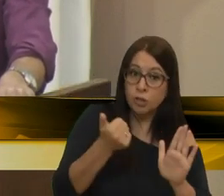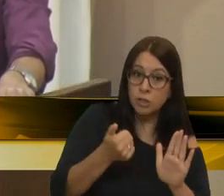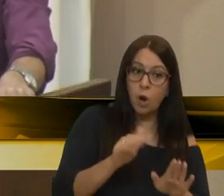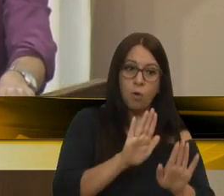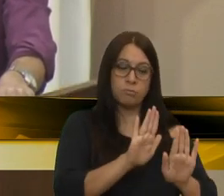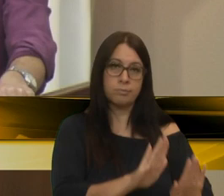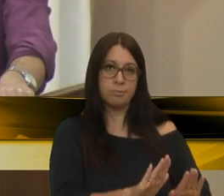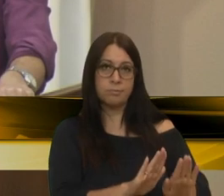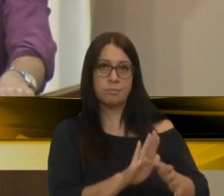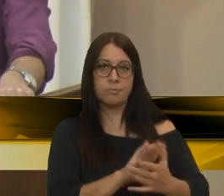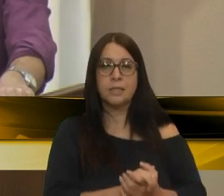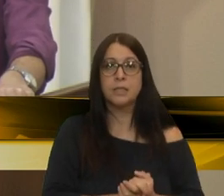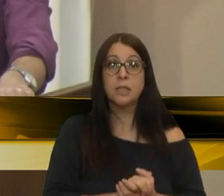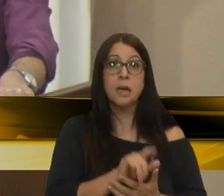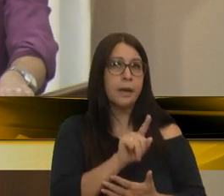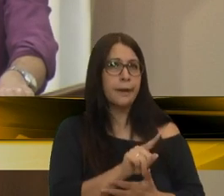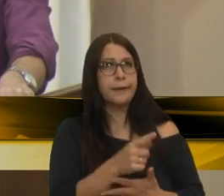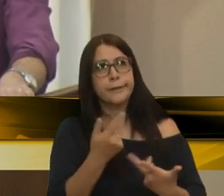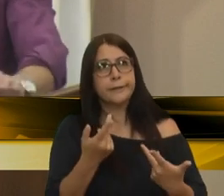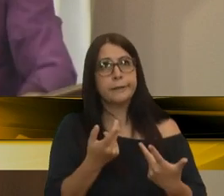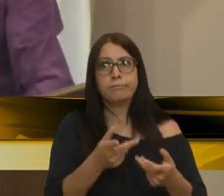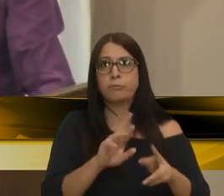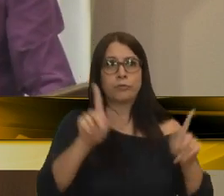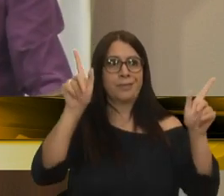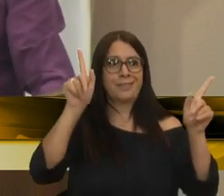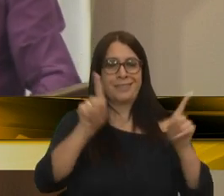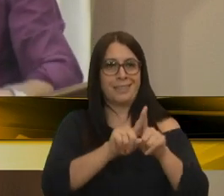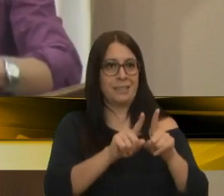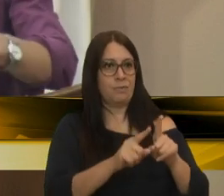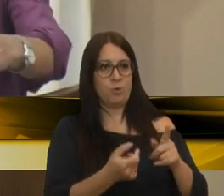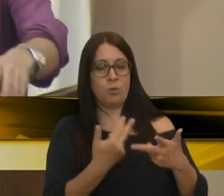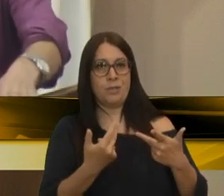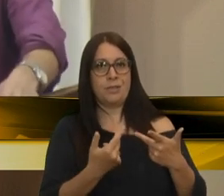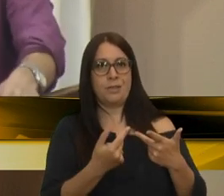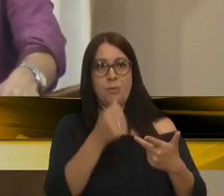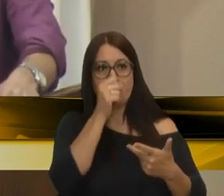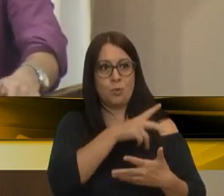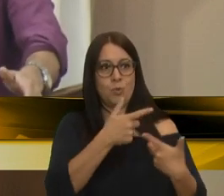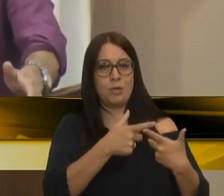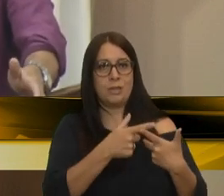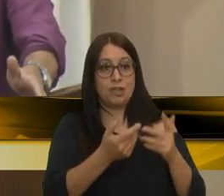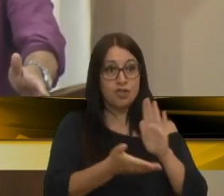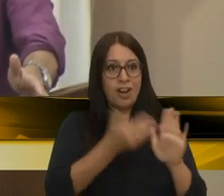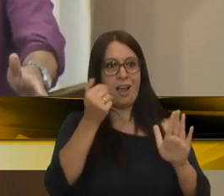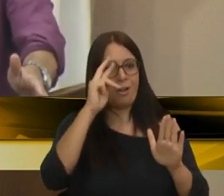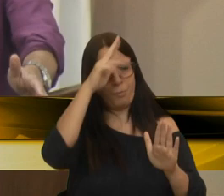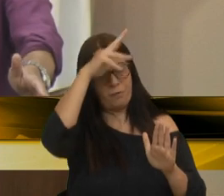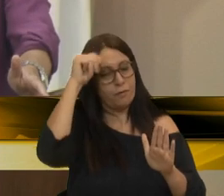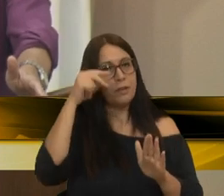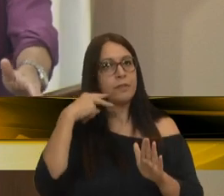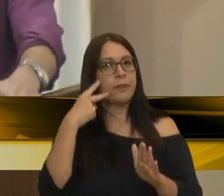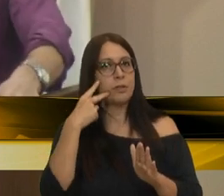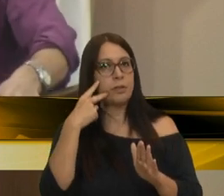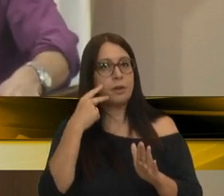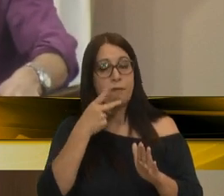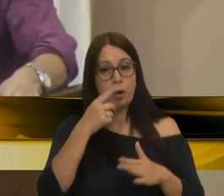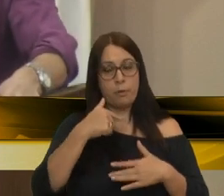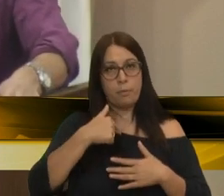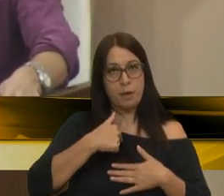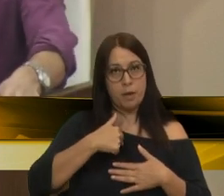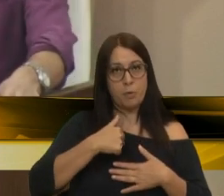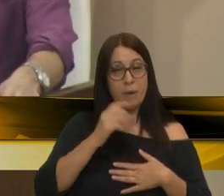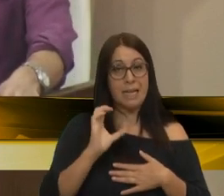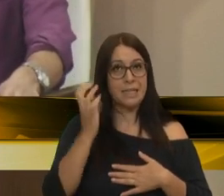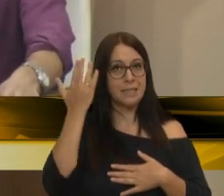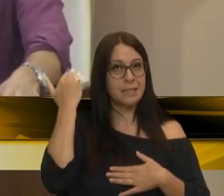deixa. Então, é muito drástico ter que tomar uma decisão de tirar um prefeito, um vereador. Cito o meu caso, uma decisão